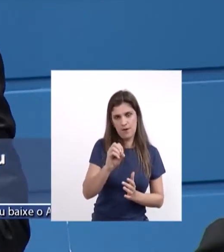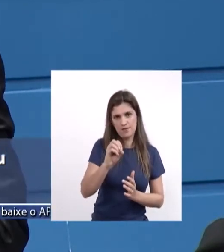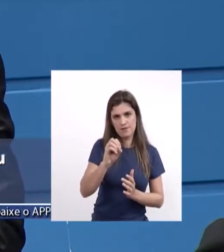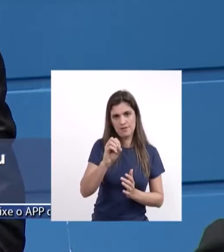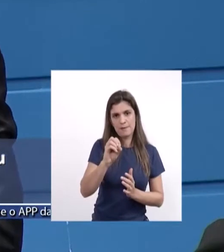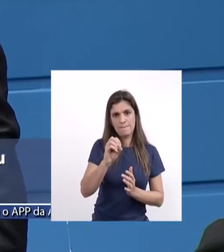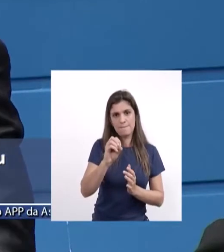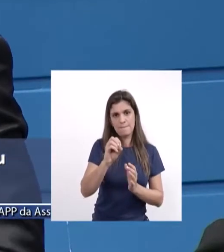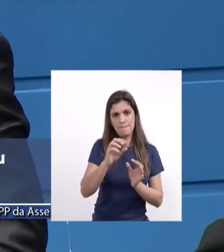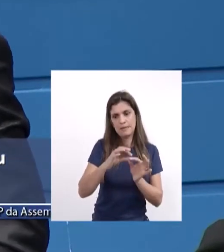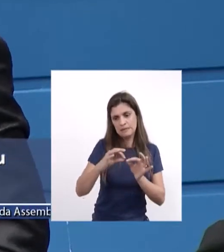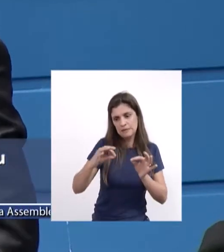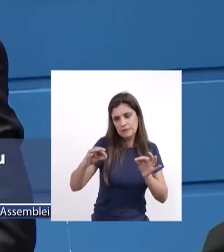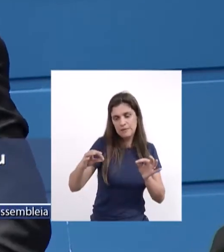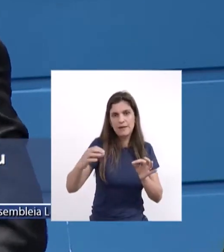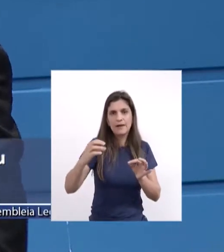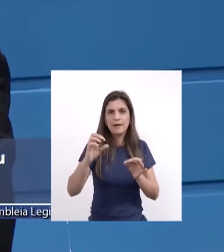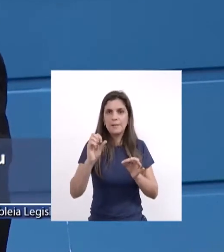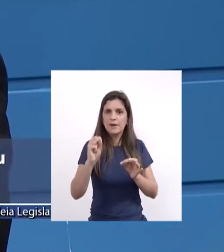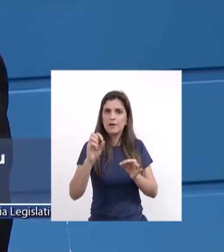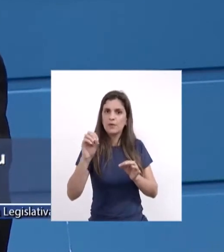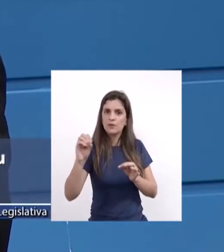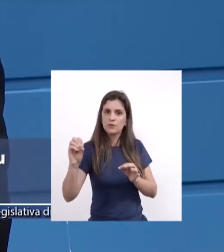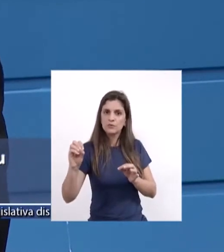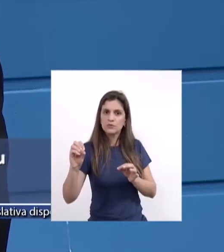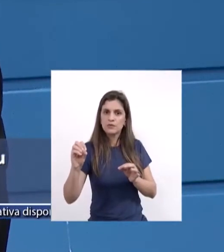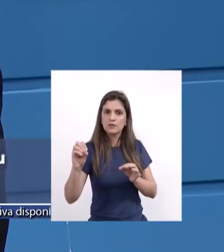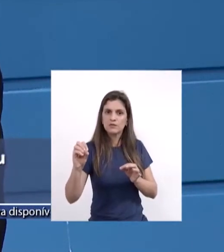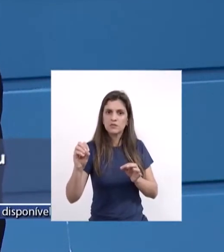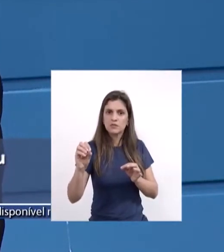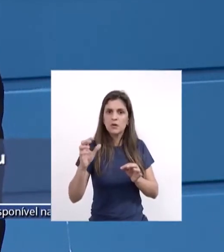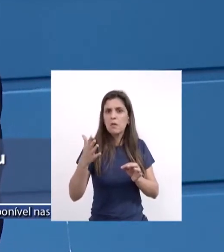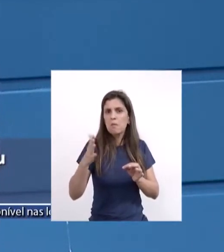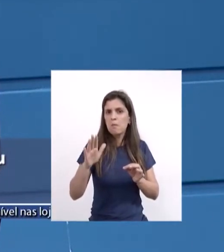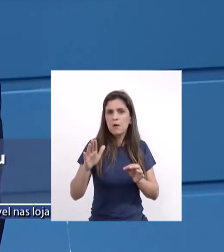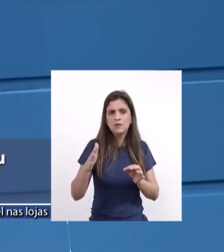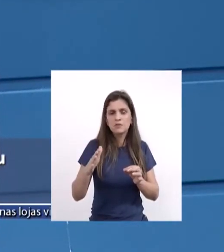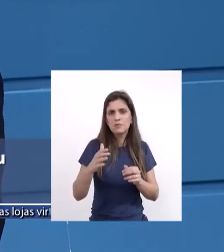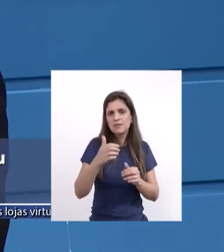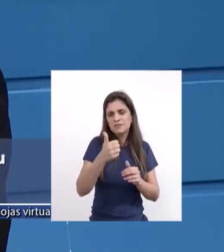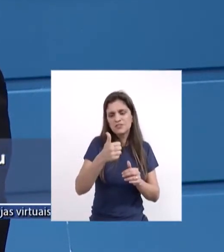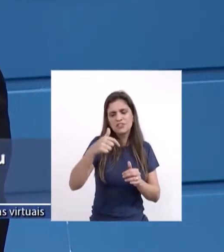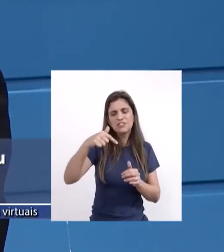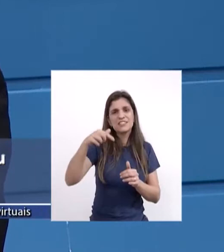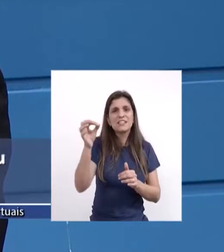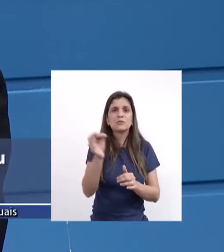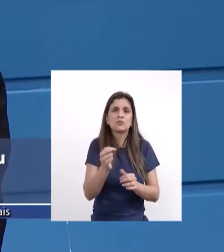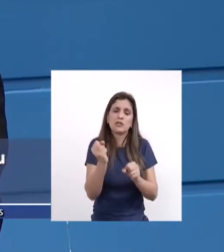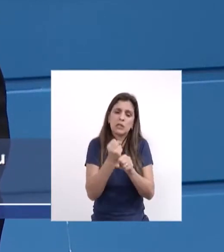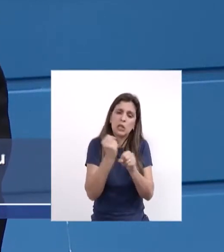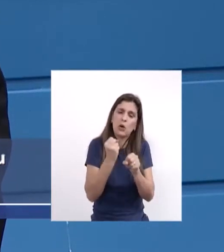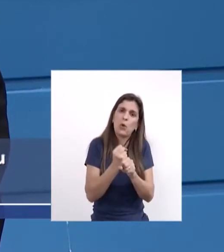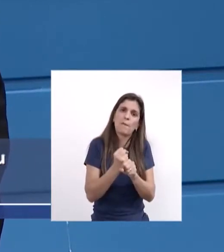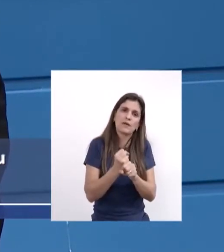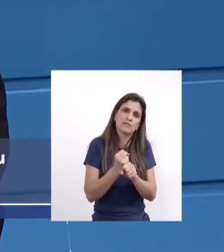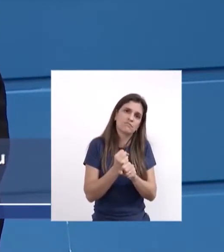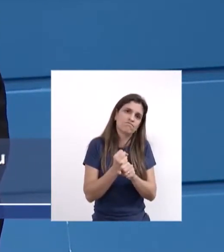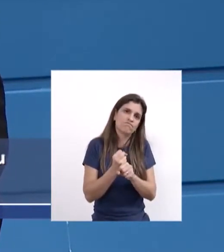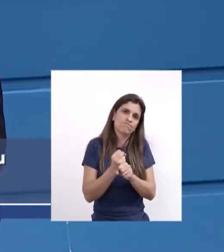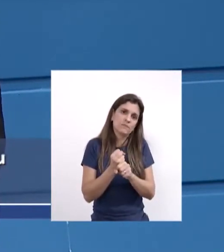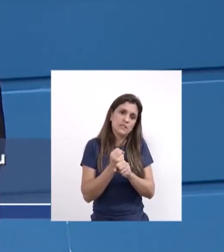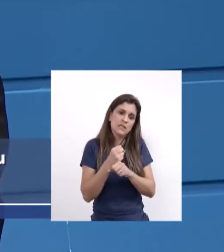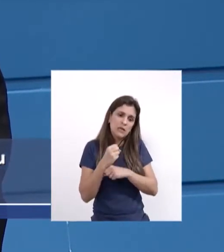a distância, praticamente eles concluíram de 17% a 19% apenas da obra. Há quantos